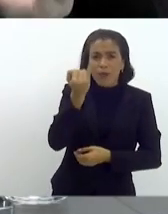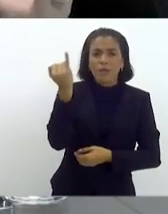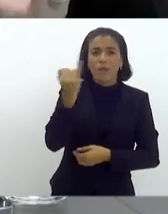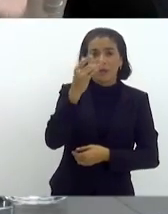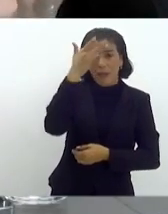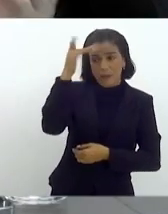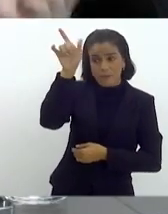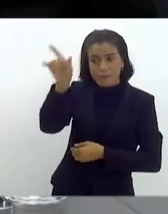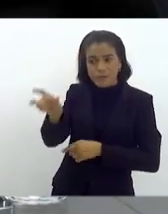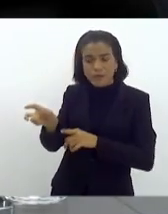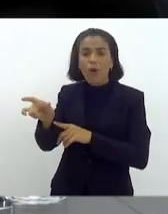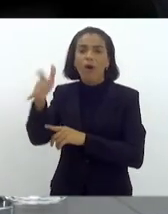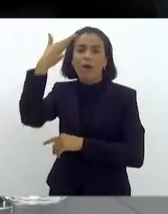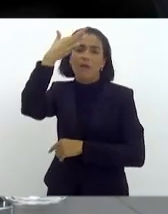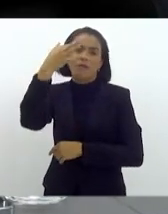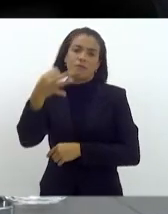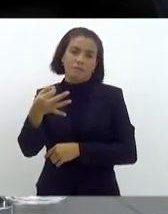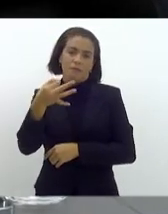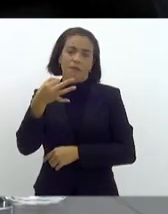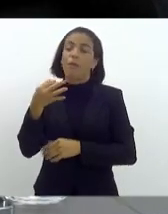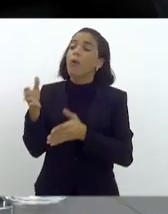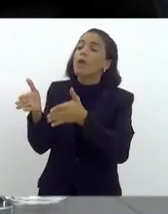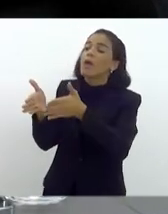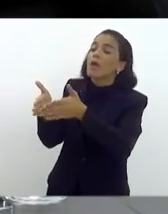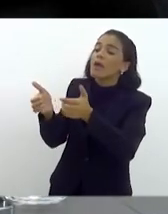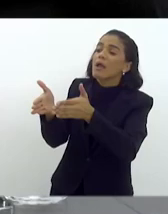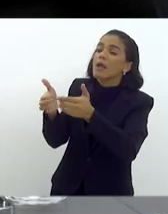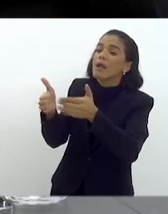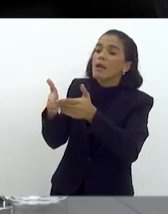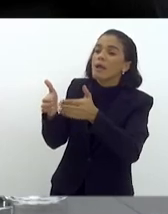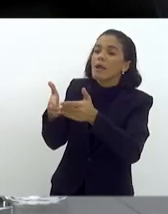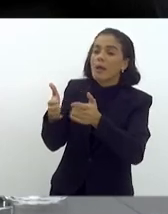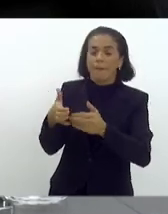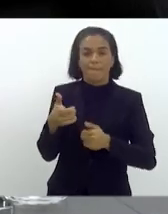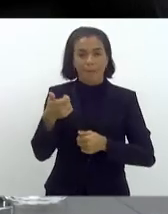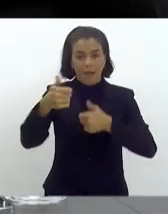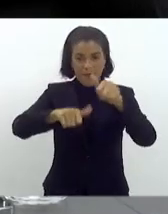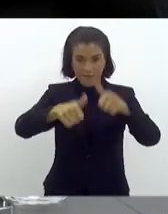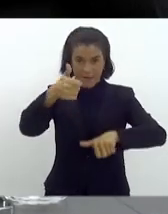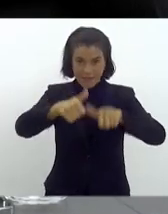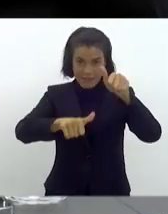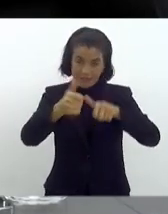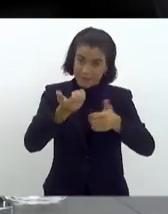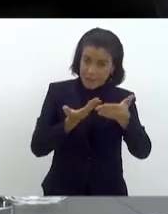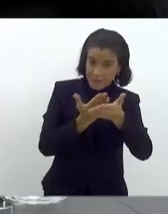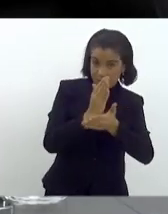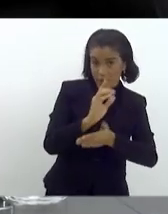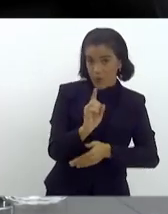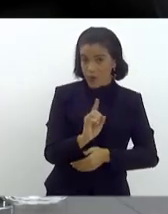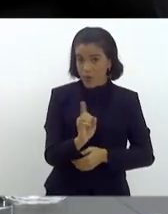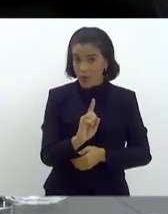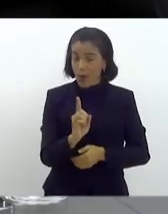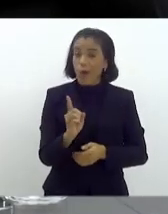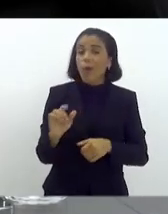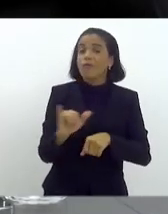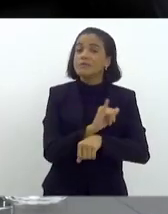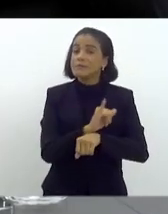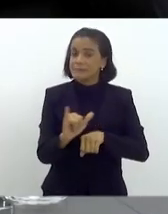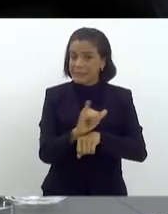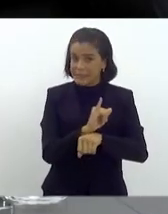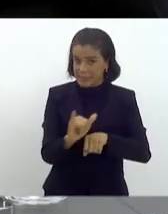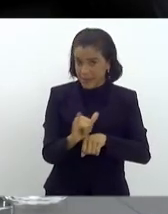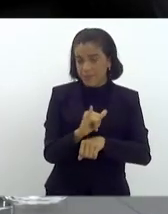destinatário desse pedido compreenda aquilo que está sendo pedido para que possa avaliar se será deferido ou não e em qual medida então